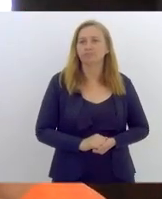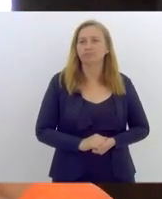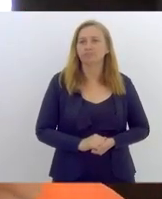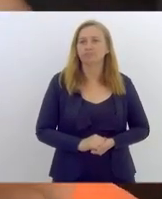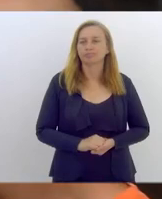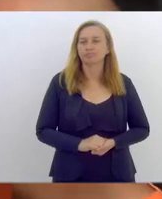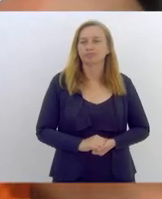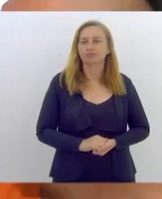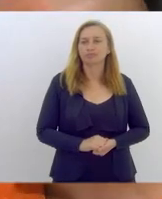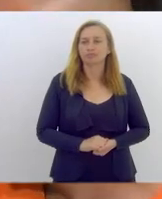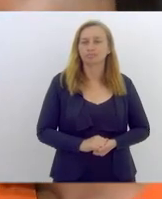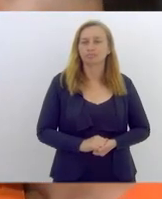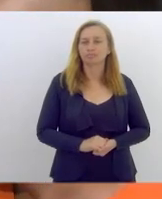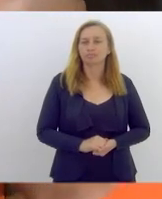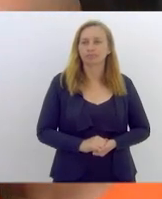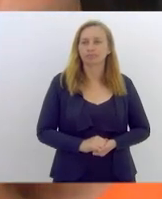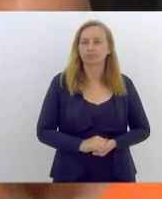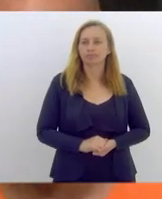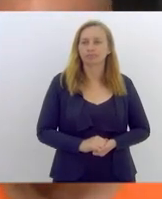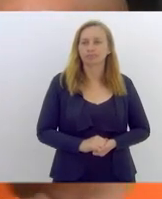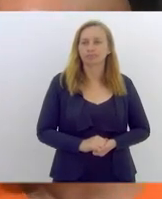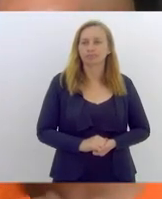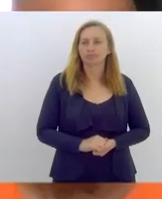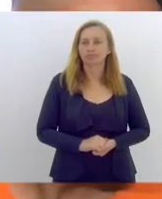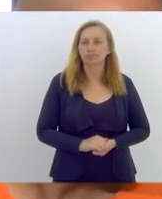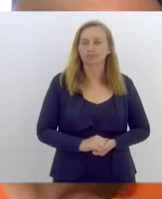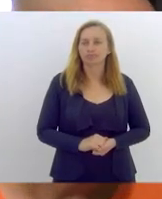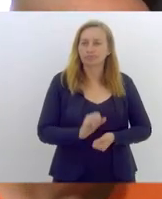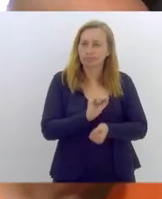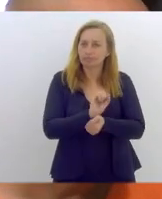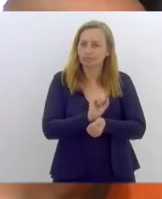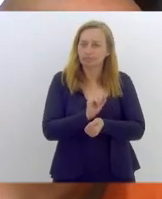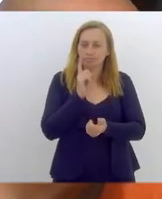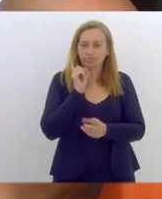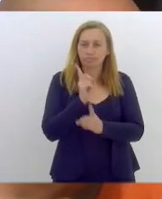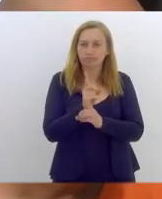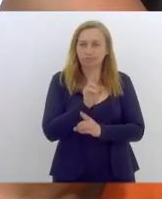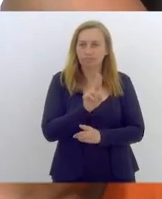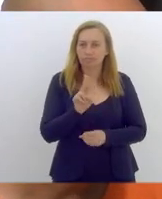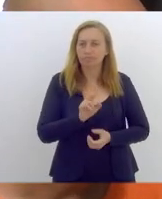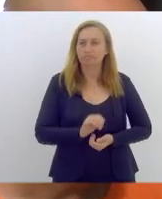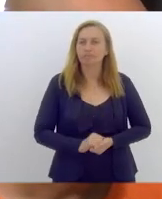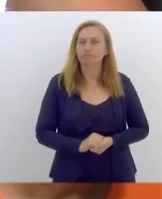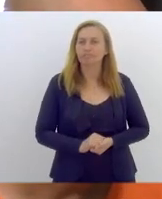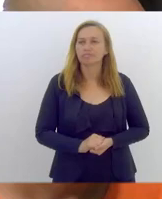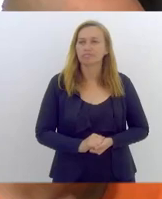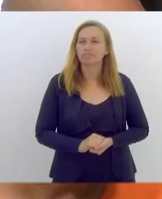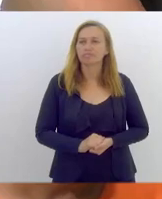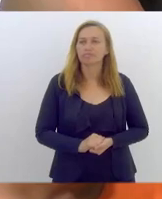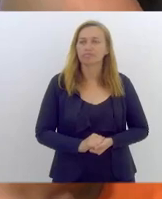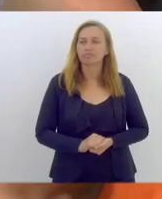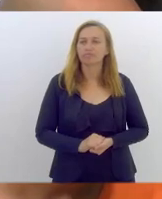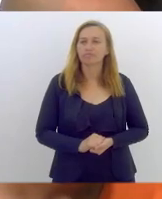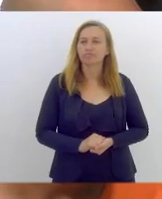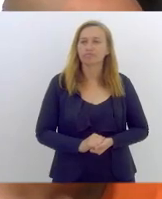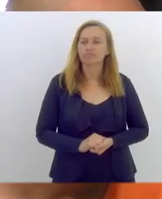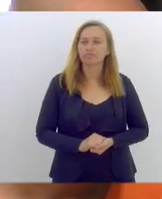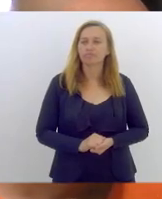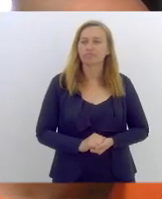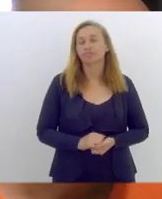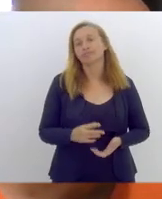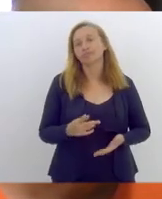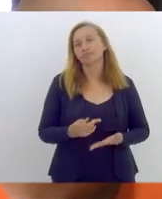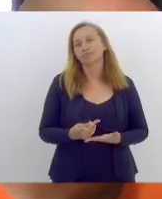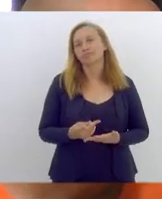Calma aí, que eu tenho que achar aqui. Instituto Promundo, deixa eu achar o nome. Ah lá, tá vendo? Isso sempre